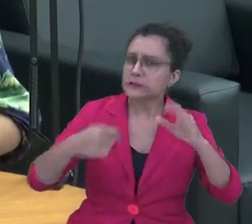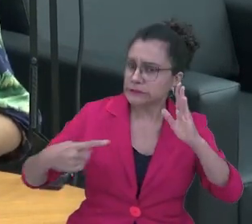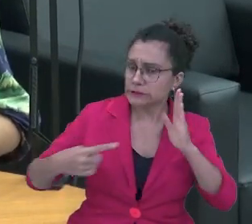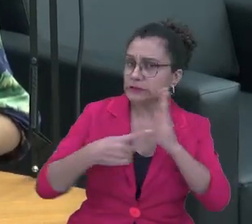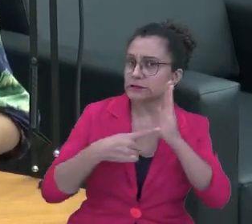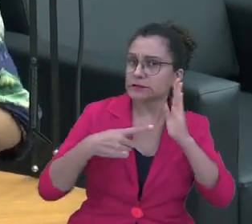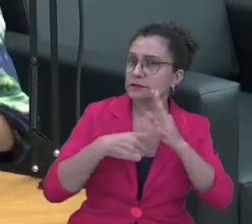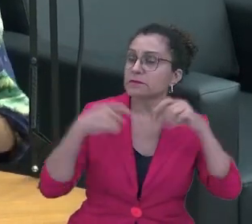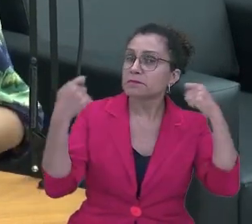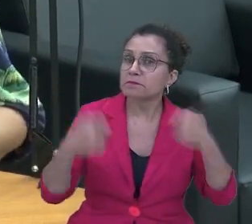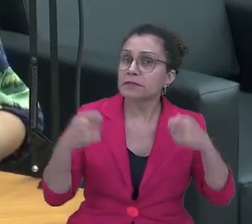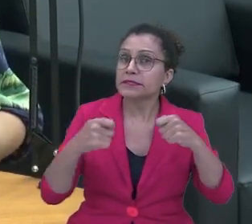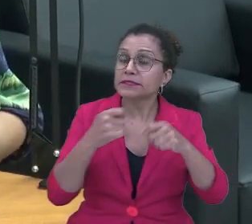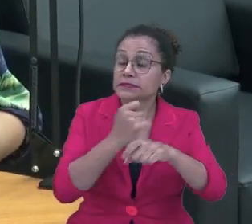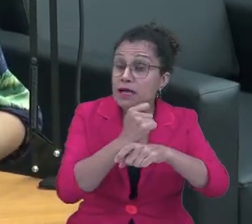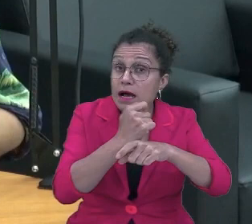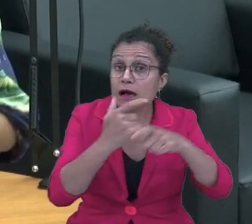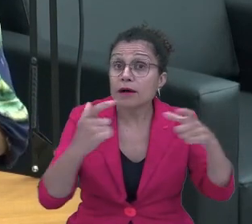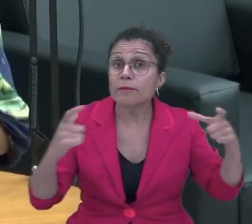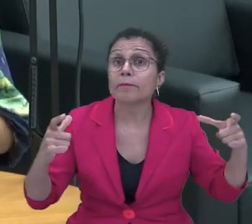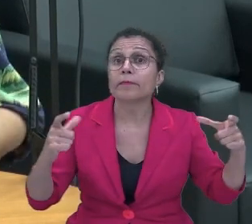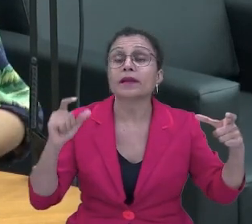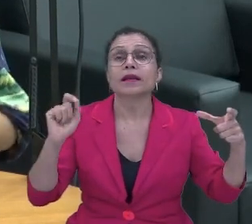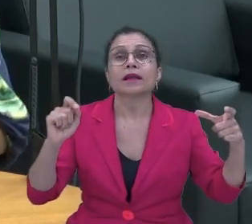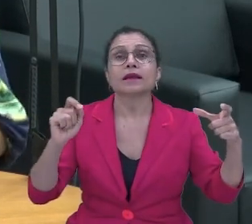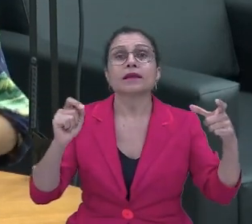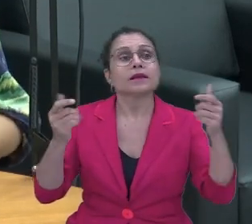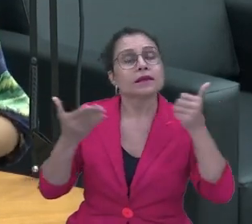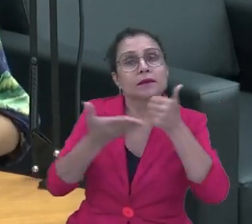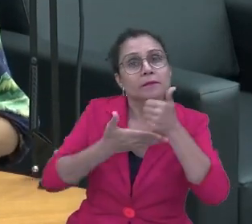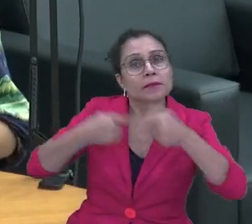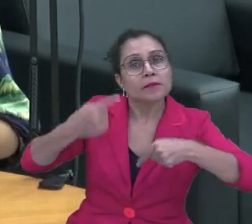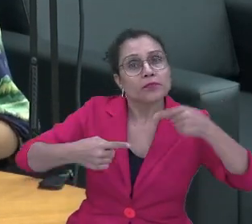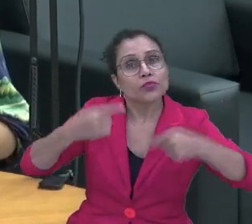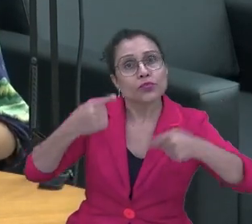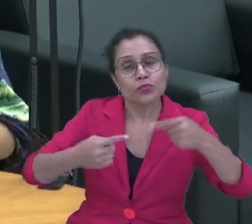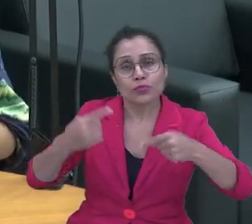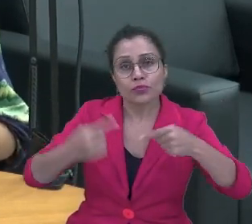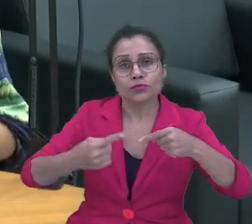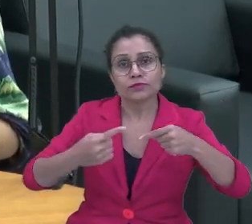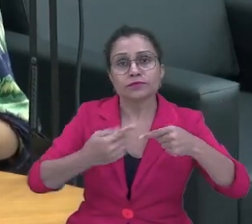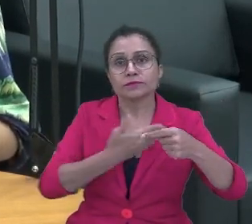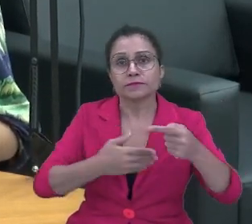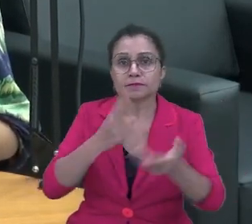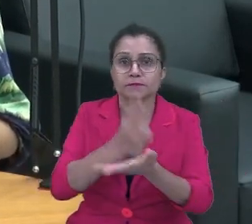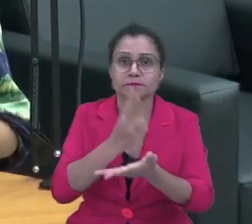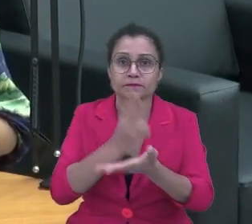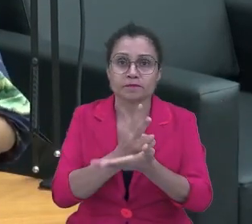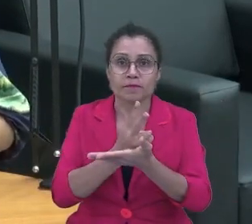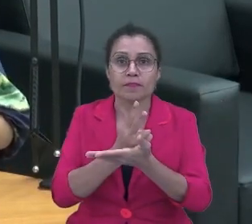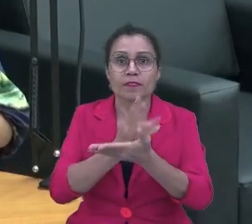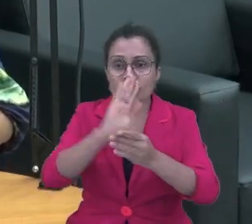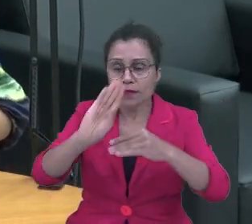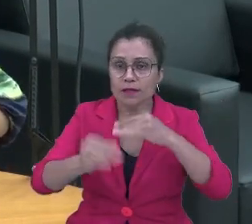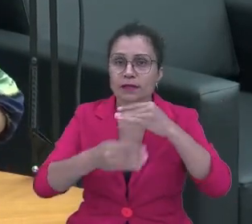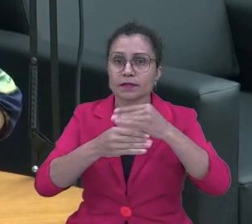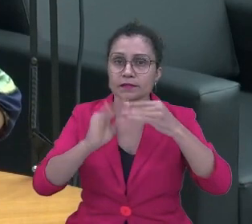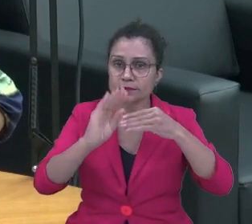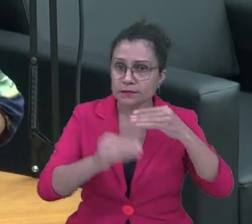mesmo, mas nós precisamos ampliar essa base com políticas públicas realmente efetivas, para que sejam